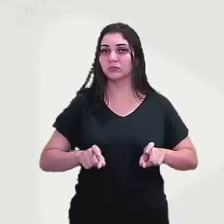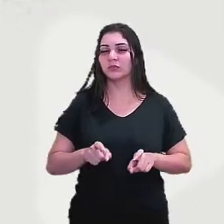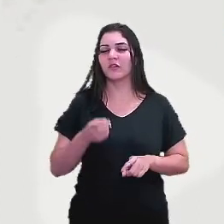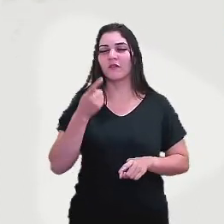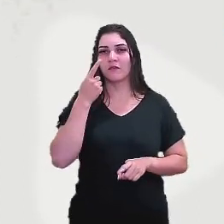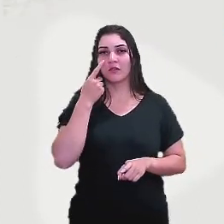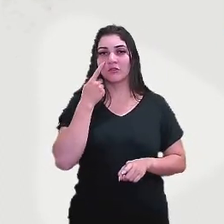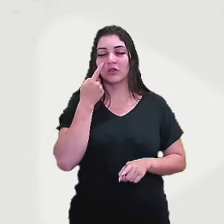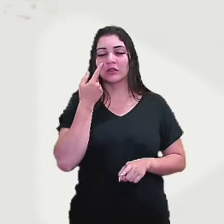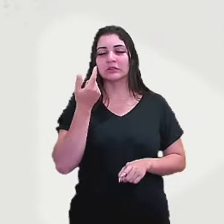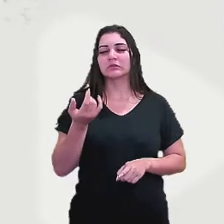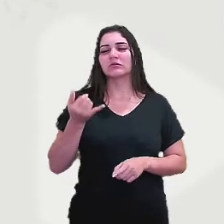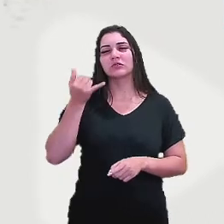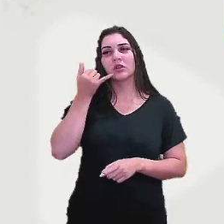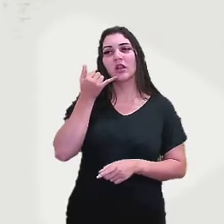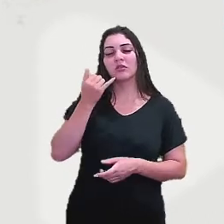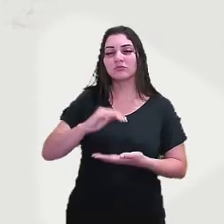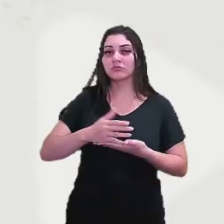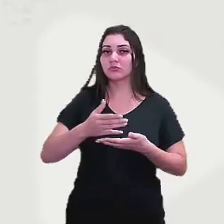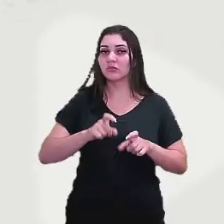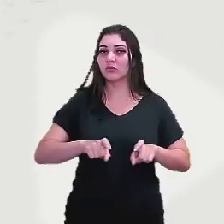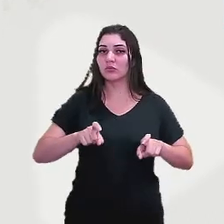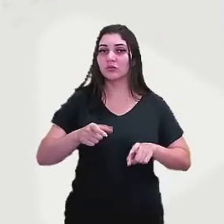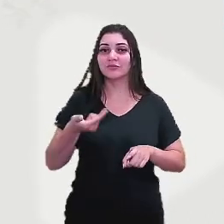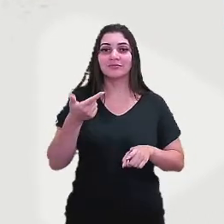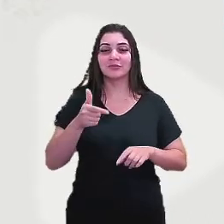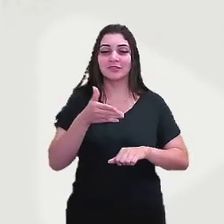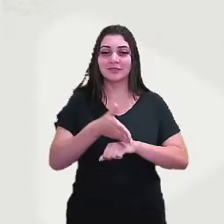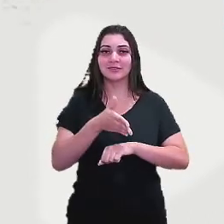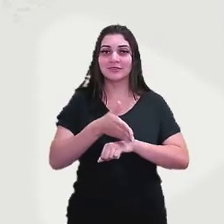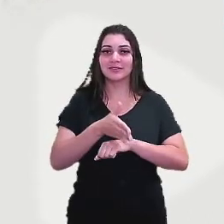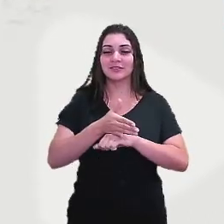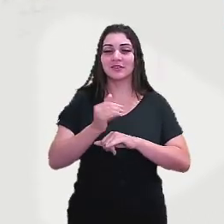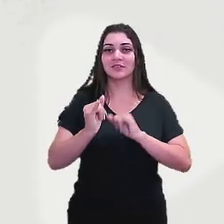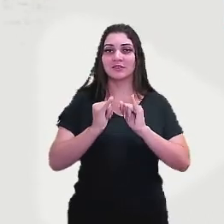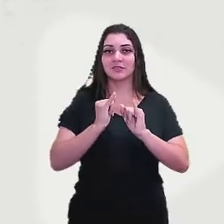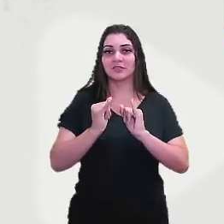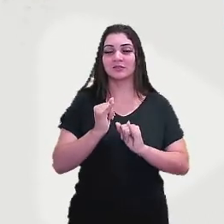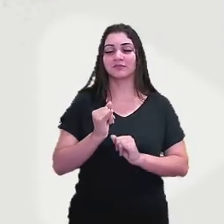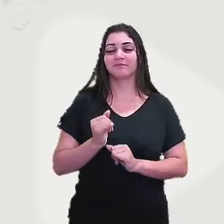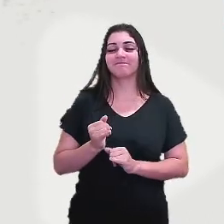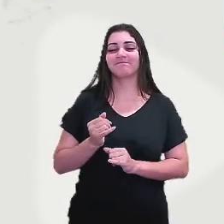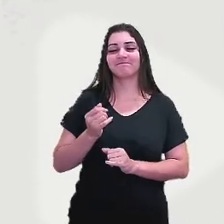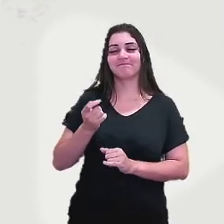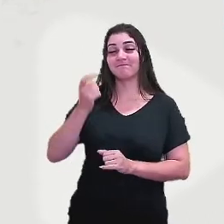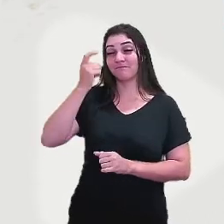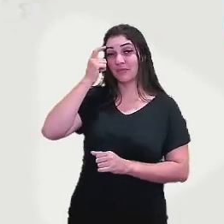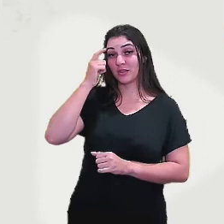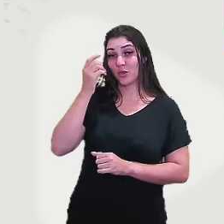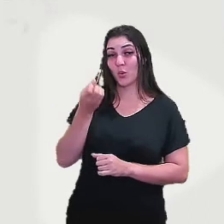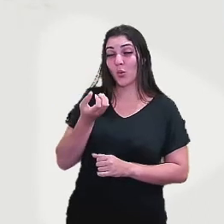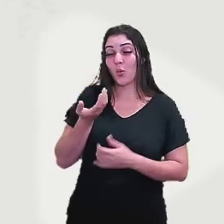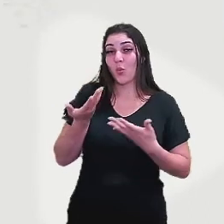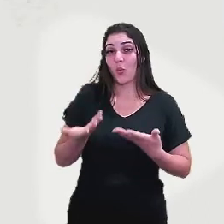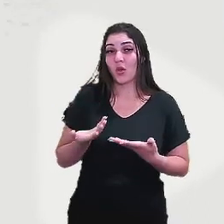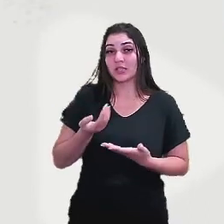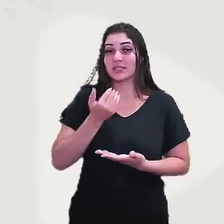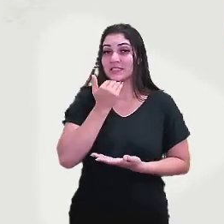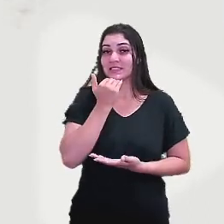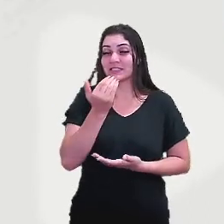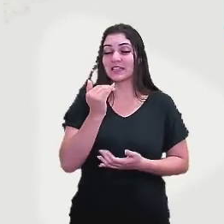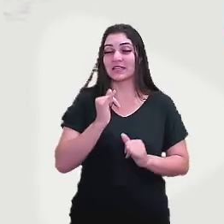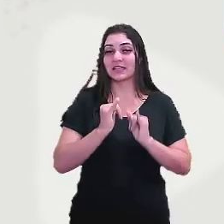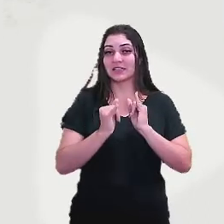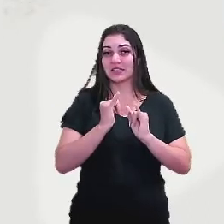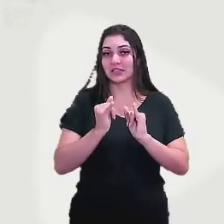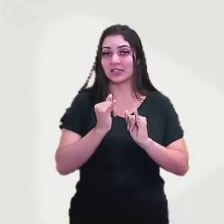computador que você não tem acesso à internet. Dá para ver quando vocês ficam sem internet ou quando a área não pega, a agonia que é. A